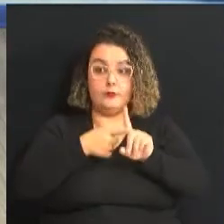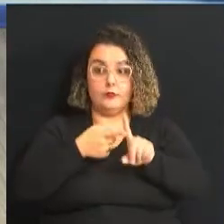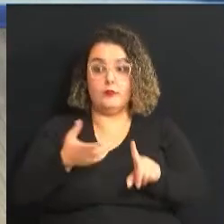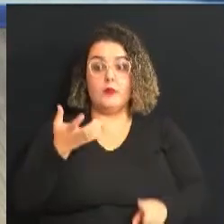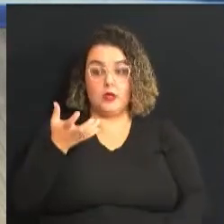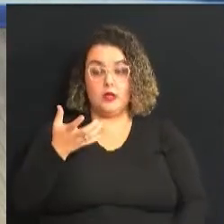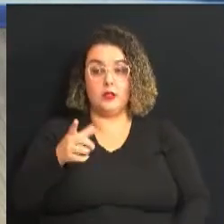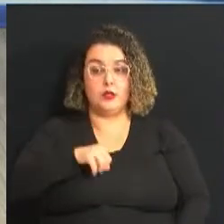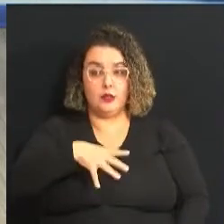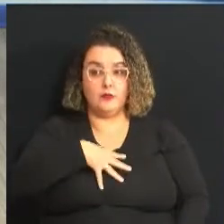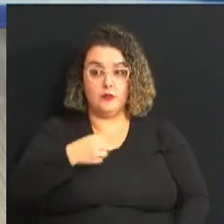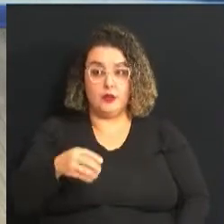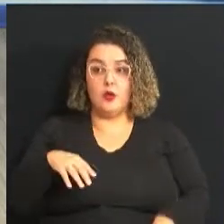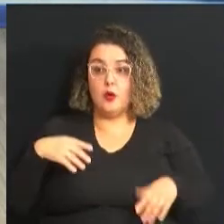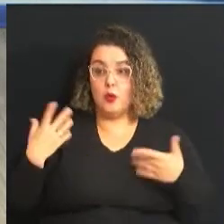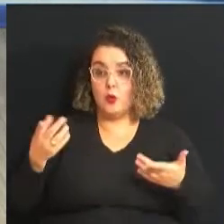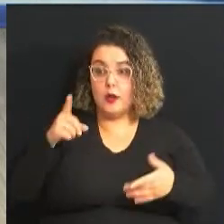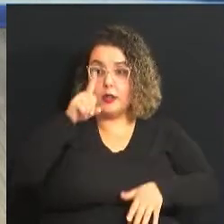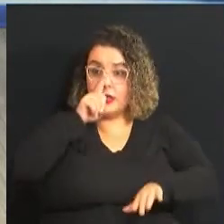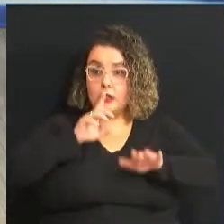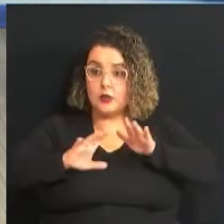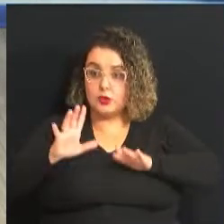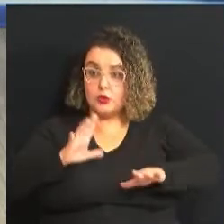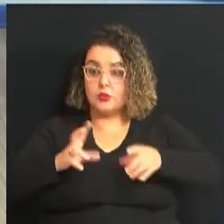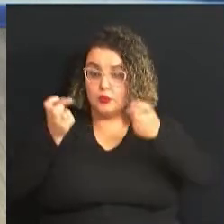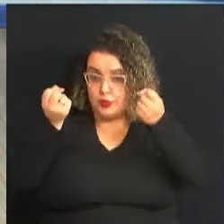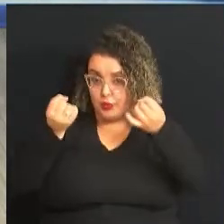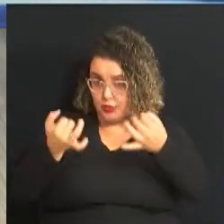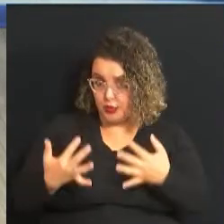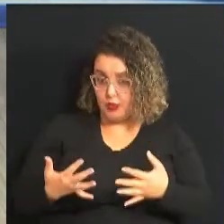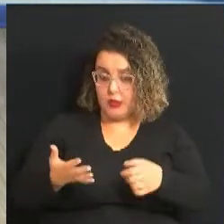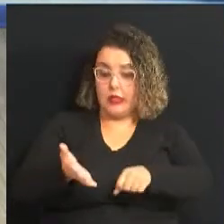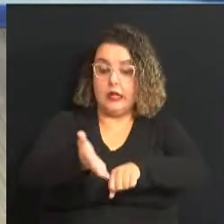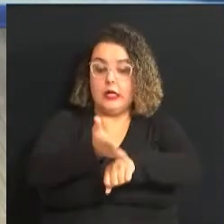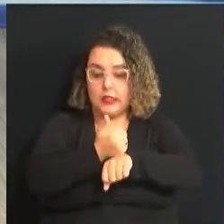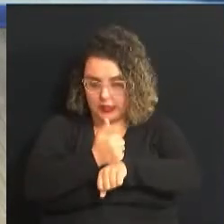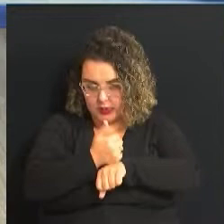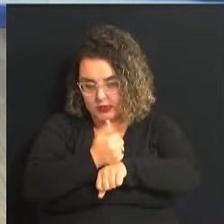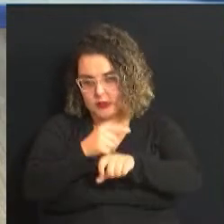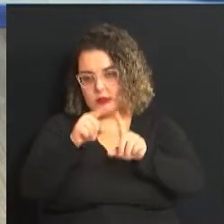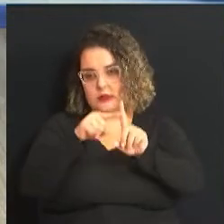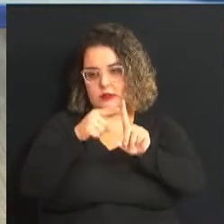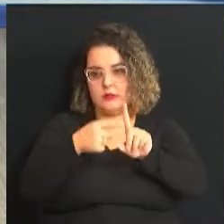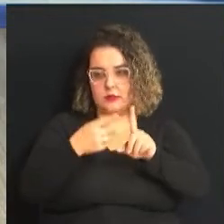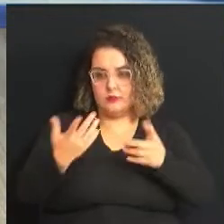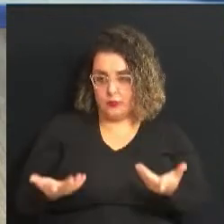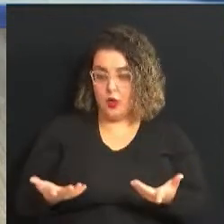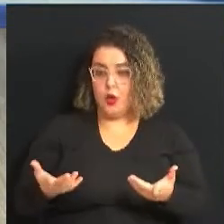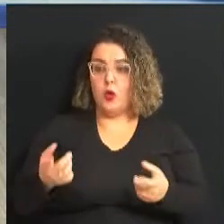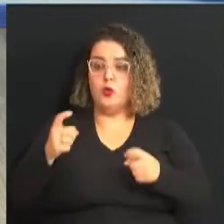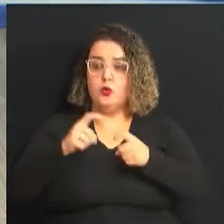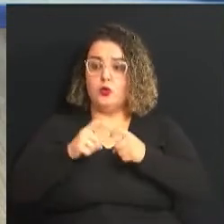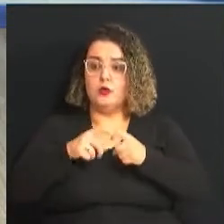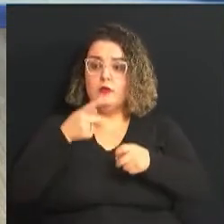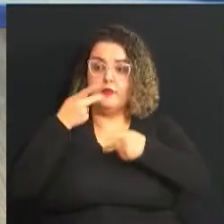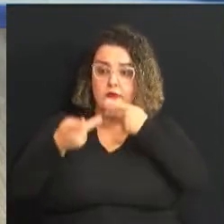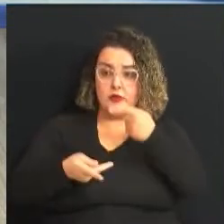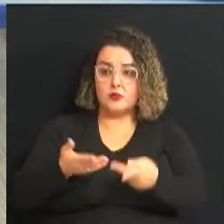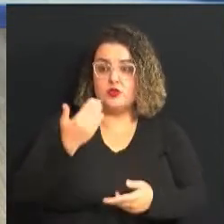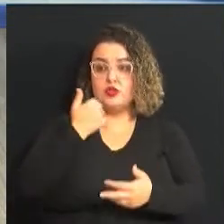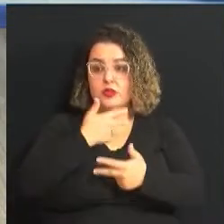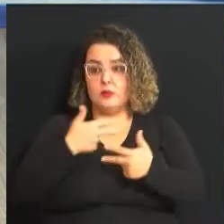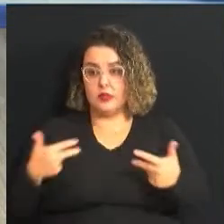filho, quais os cuidados, as orientações que deve ter antes, né, de engravidar. Doutor, a gente falou de alimentação, a gente falou